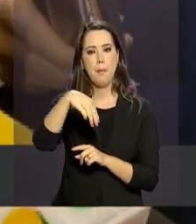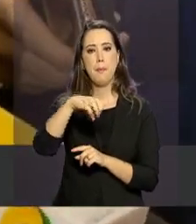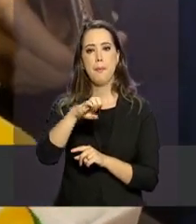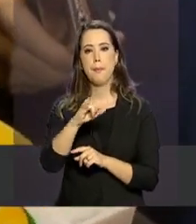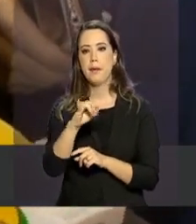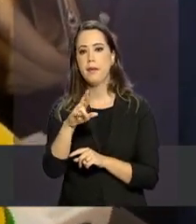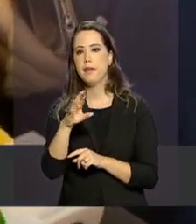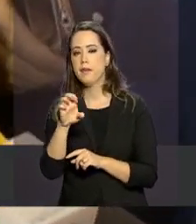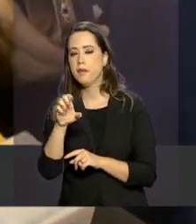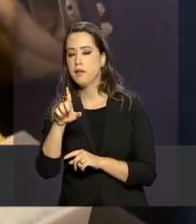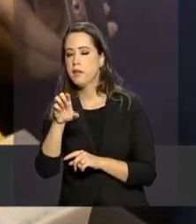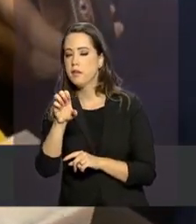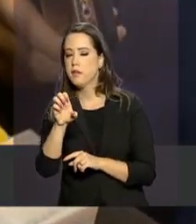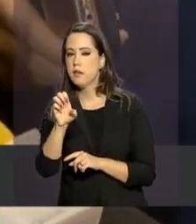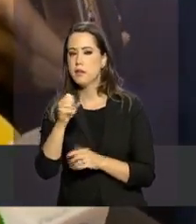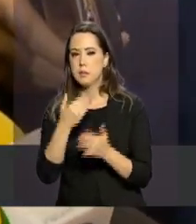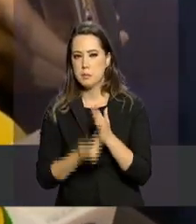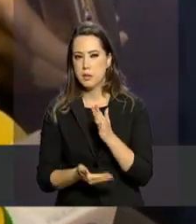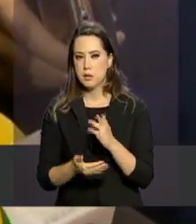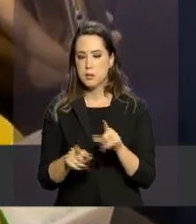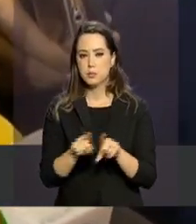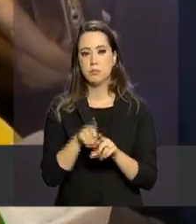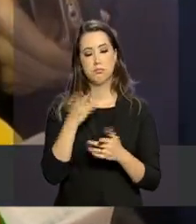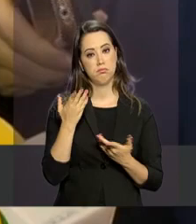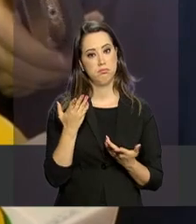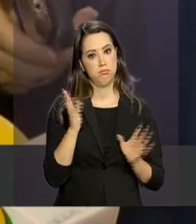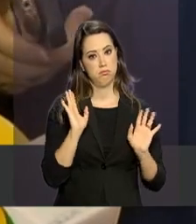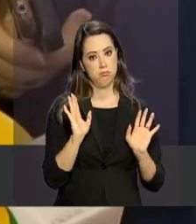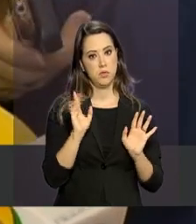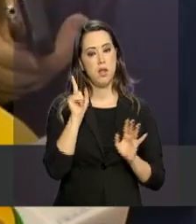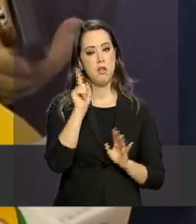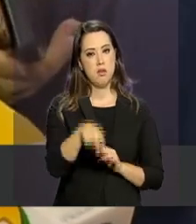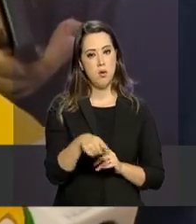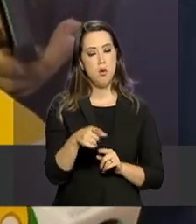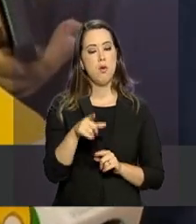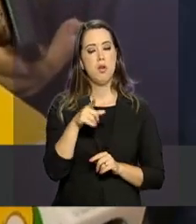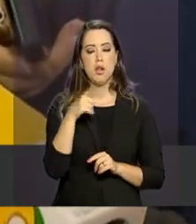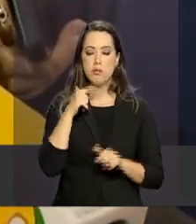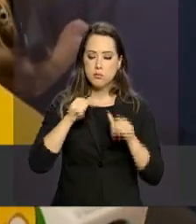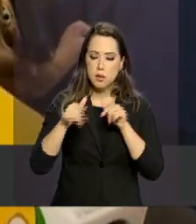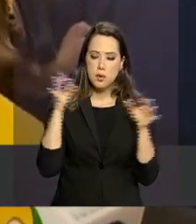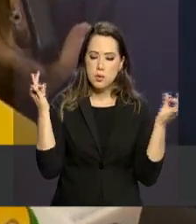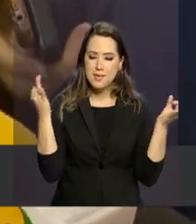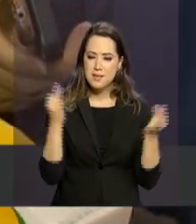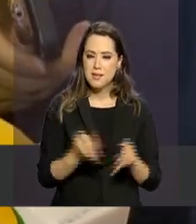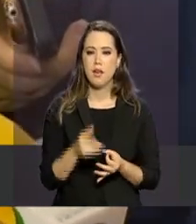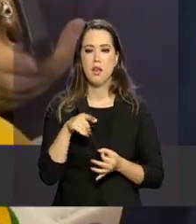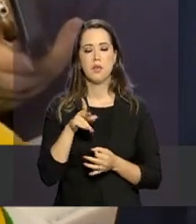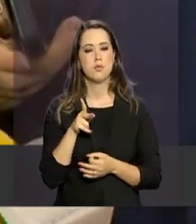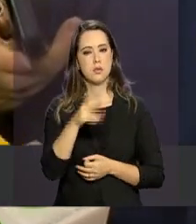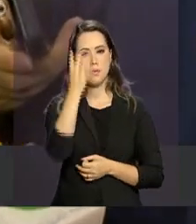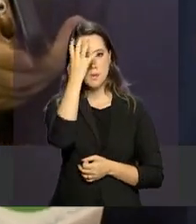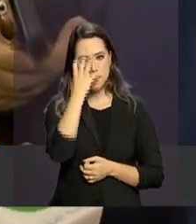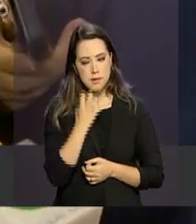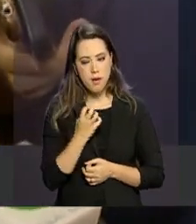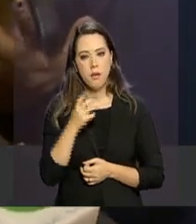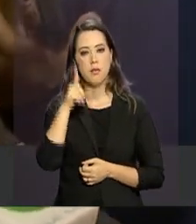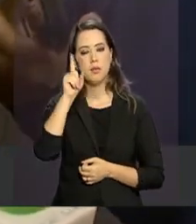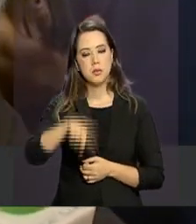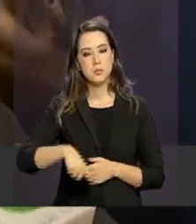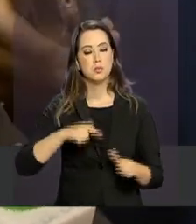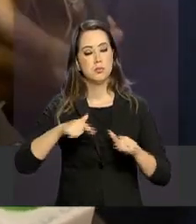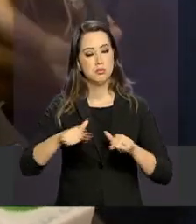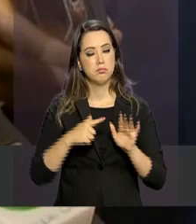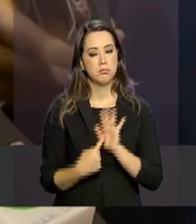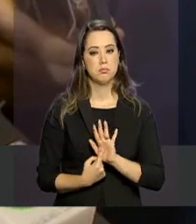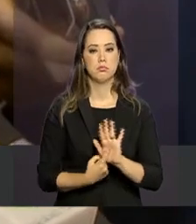muito bonito papel muito interessante porque revelou muita seriedade em todos os momentos em todos os momentos em que em que